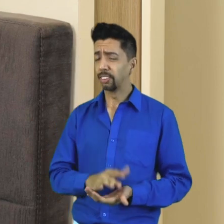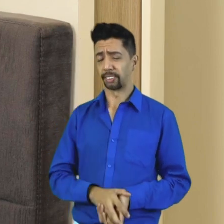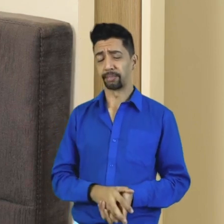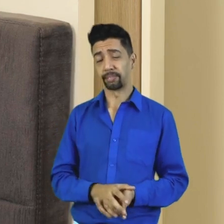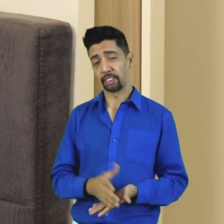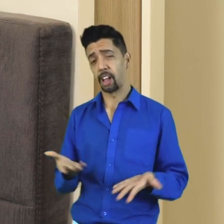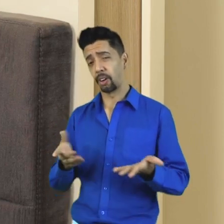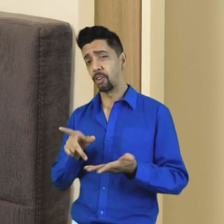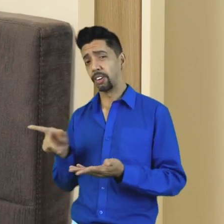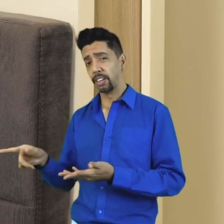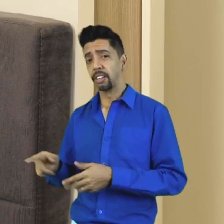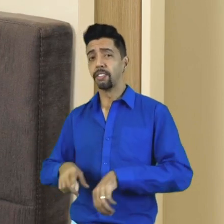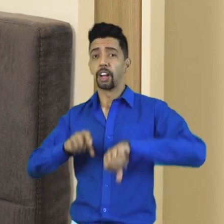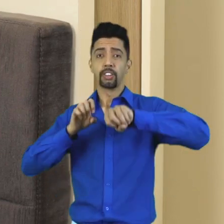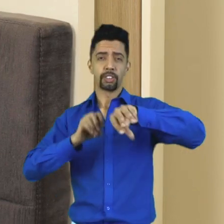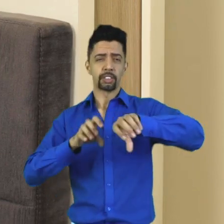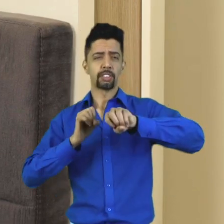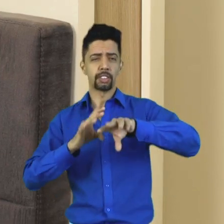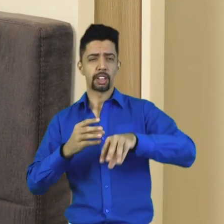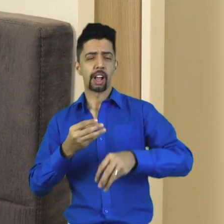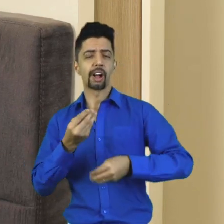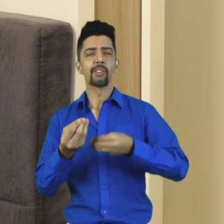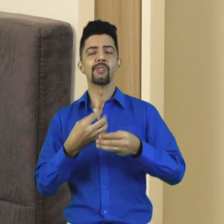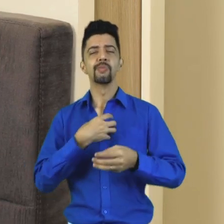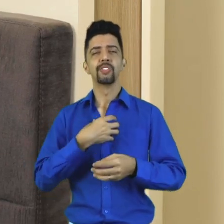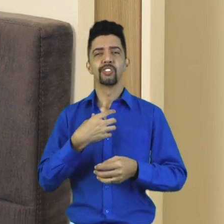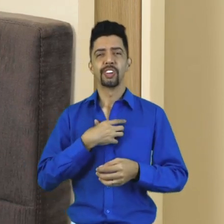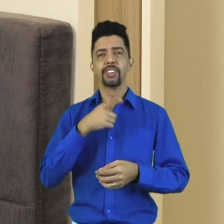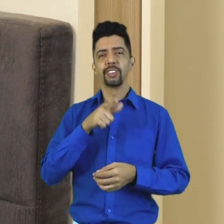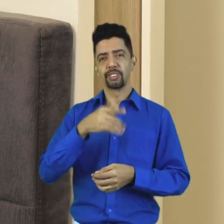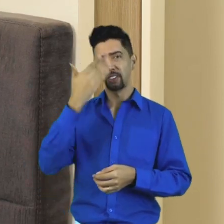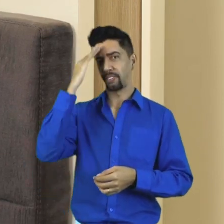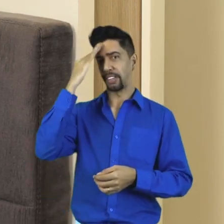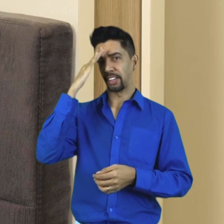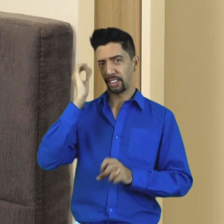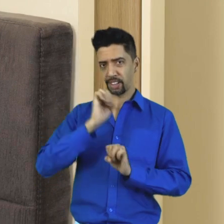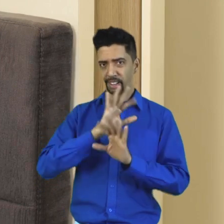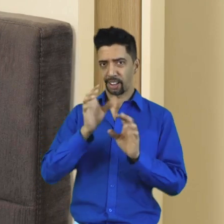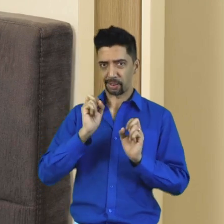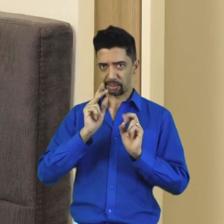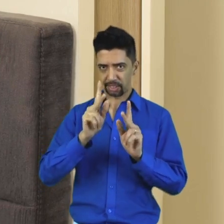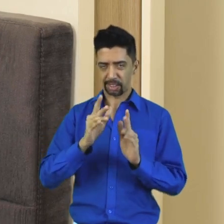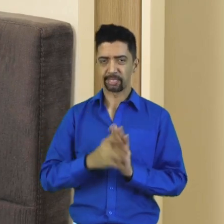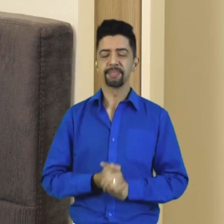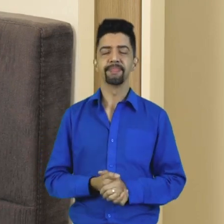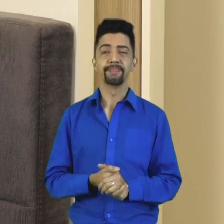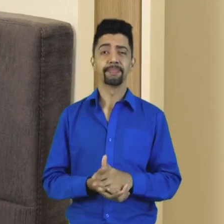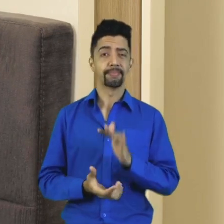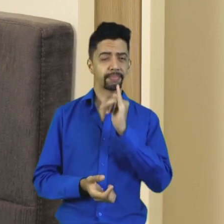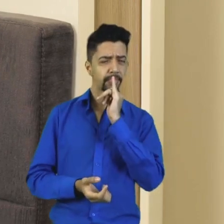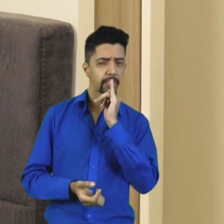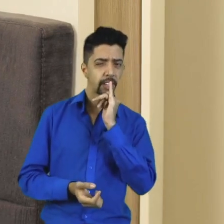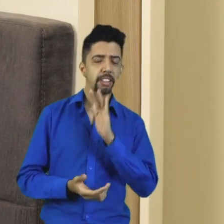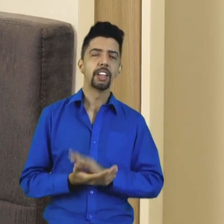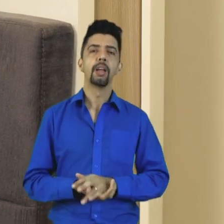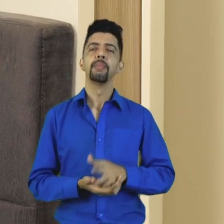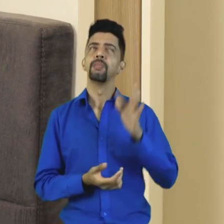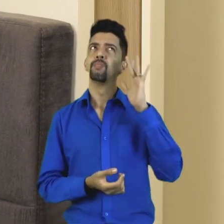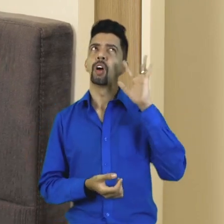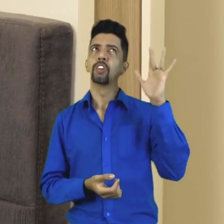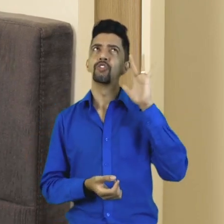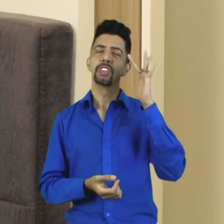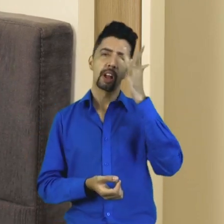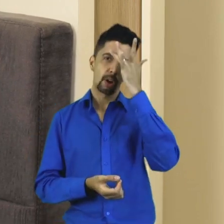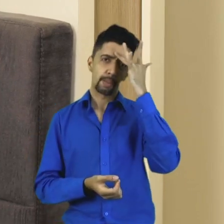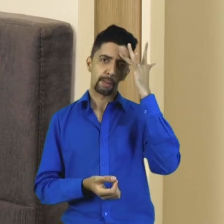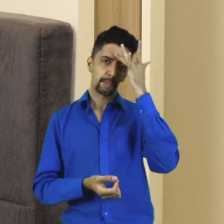colocar aqui um jeito que você vai entender, ok? Vamos lá. Vamos pensar naquela pessoa que